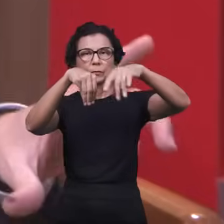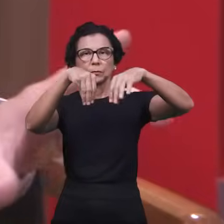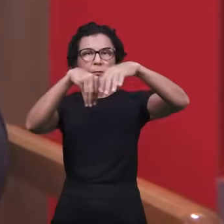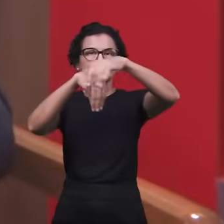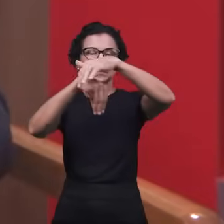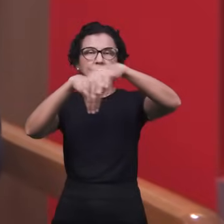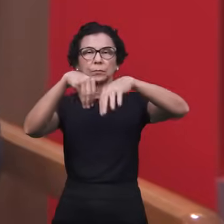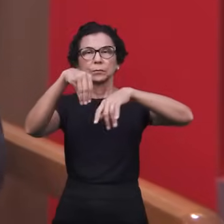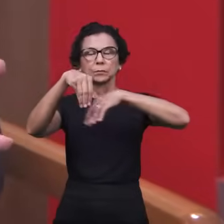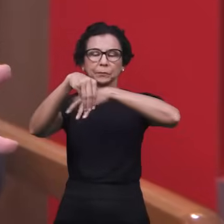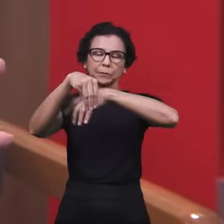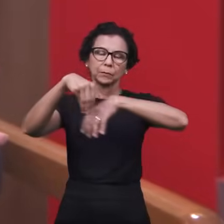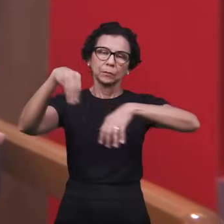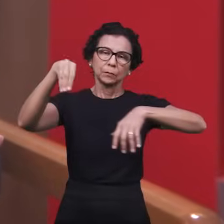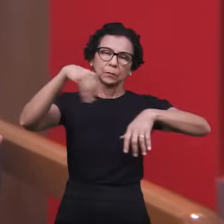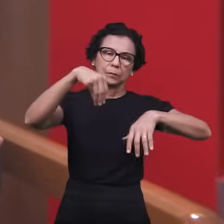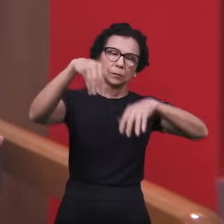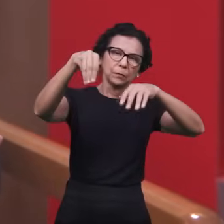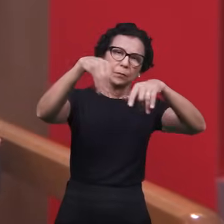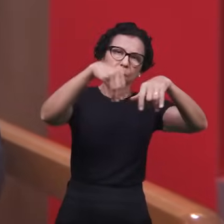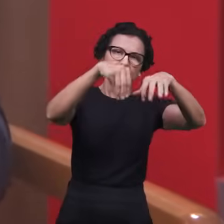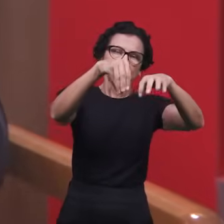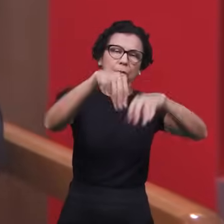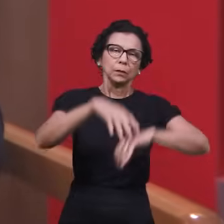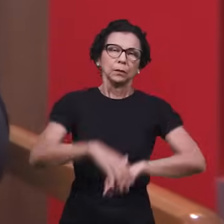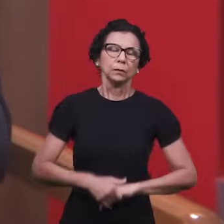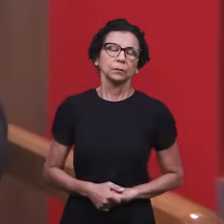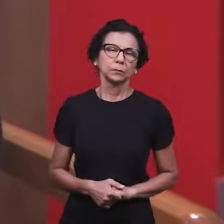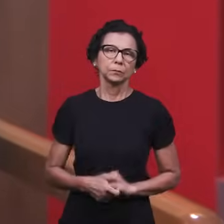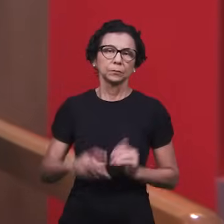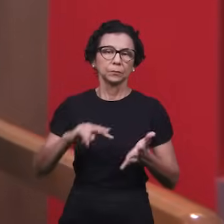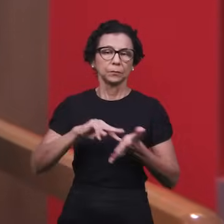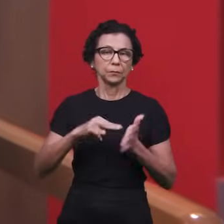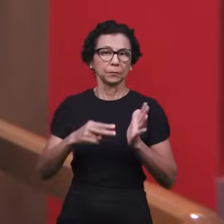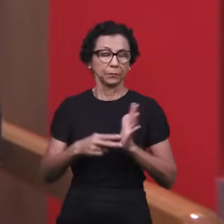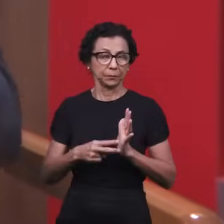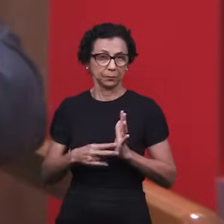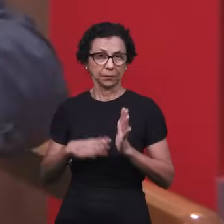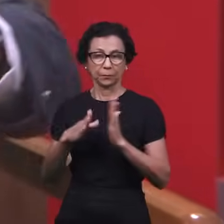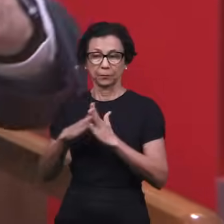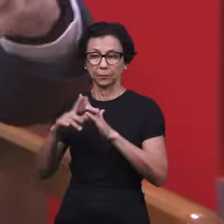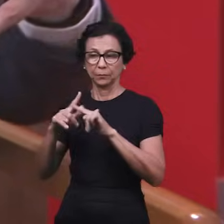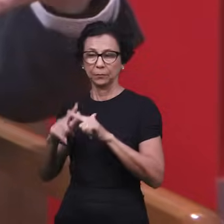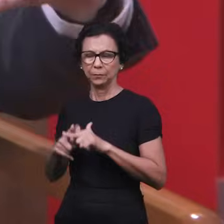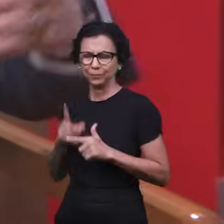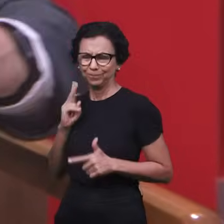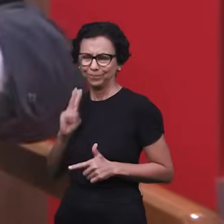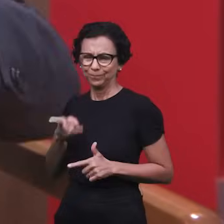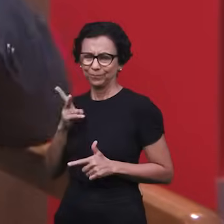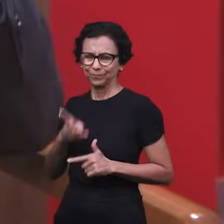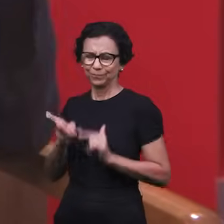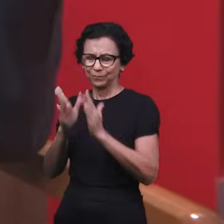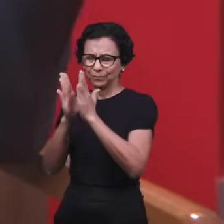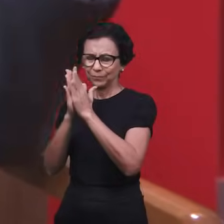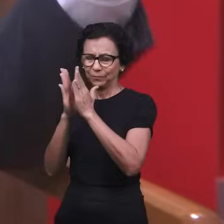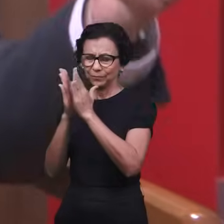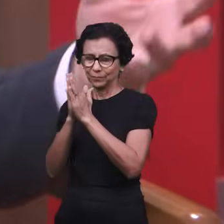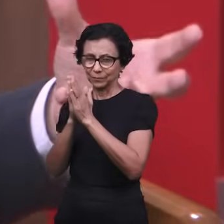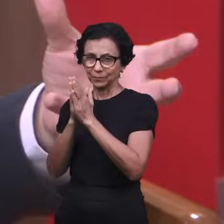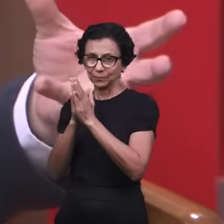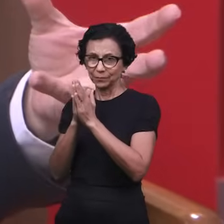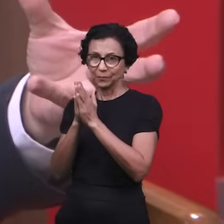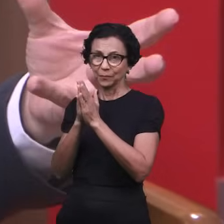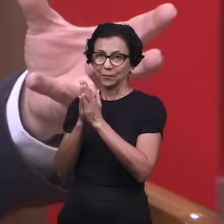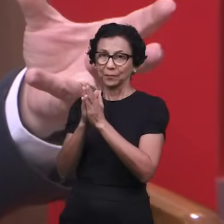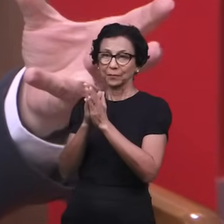oração aos pés do Senhor continuamente. Porque é na oração que nós vamos nos